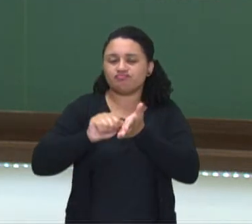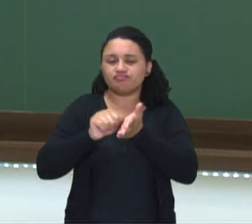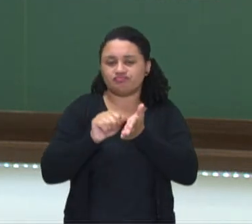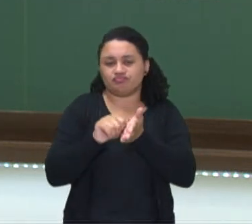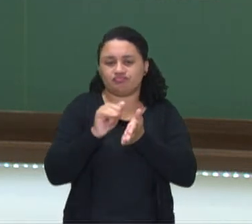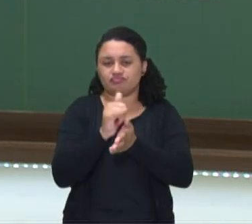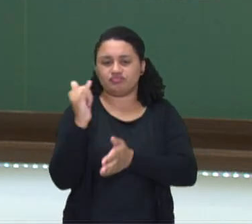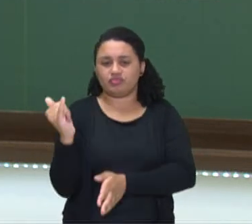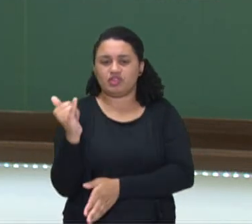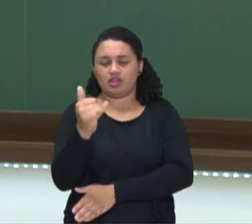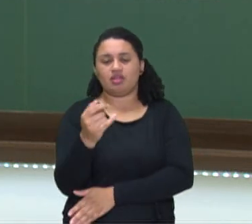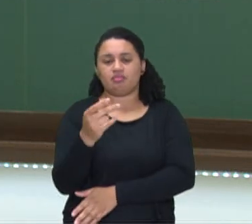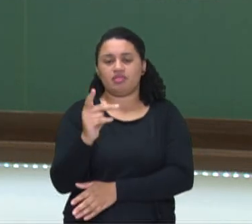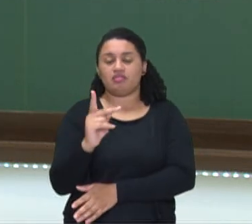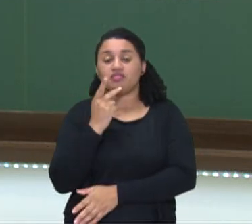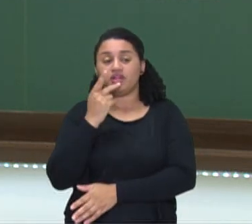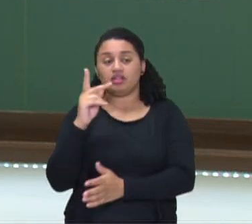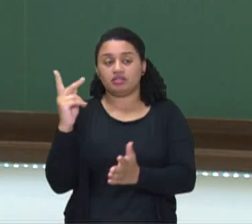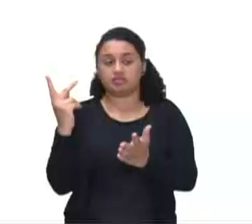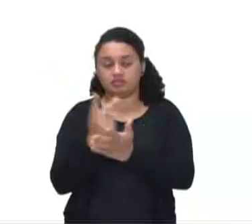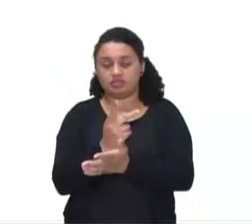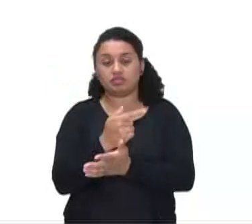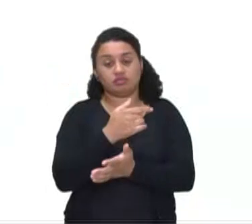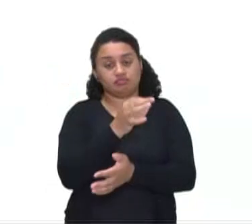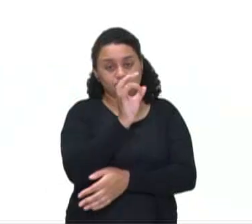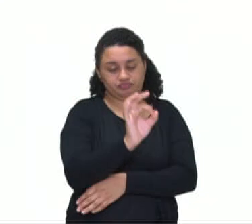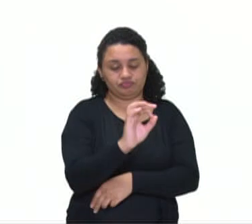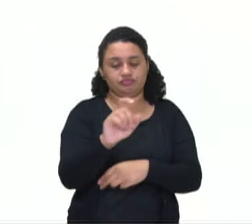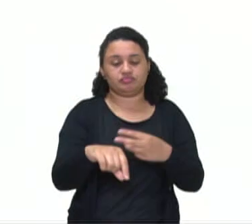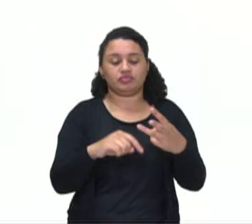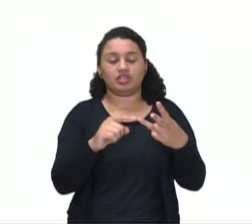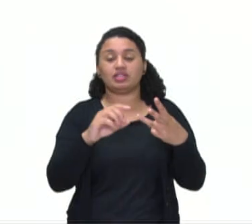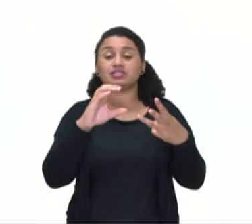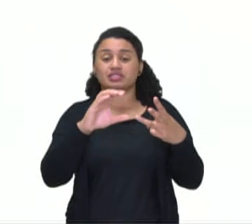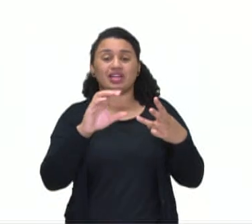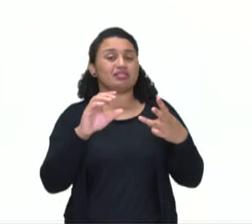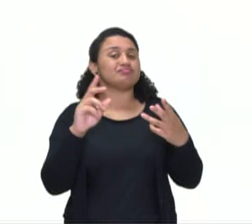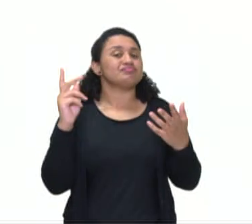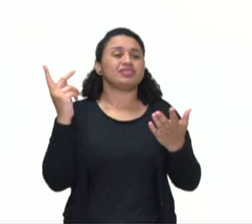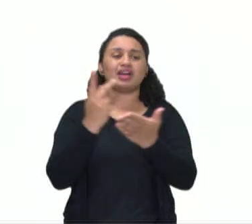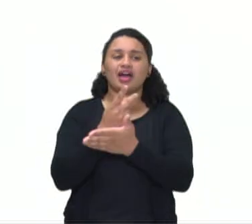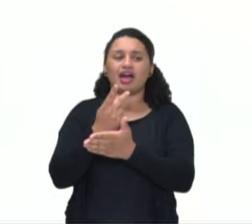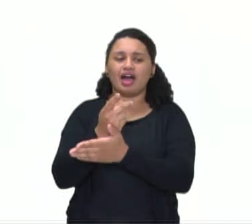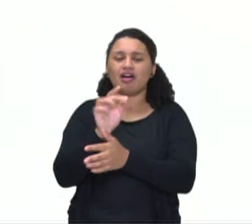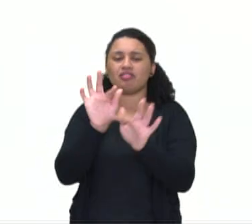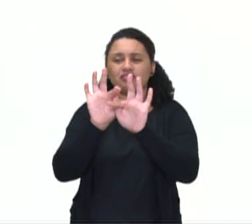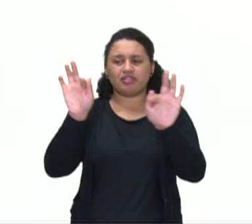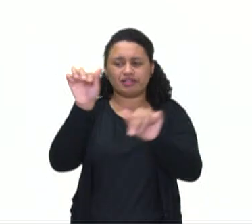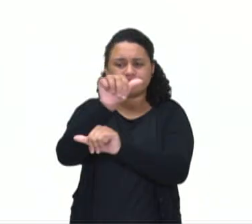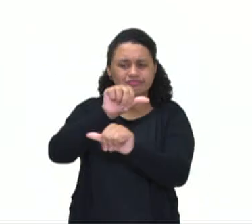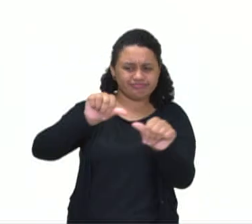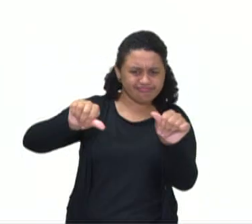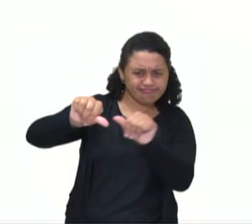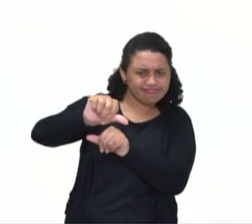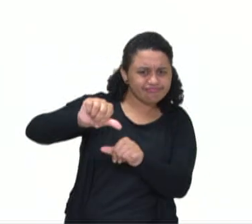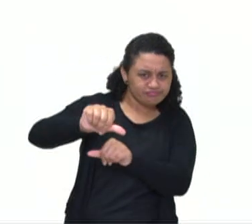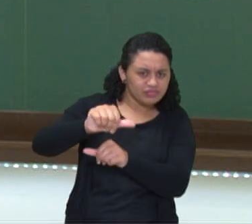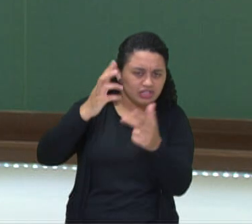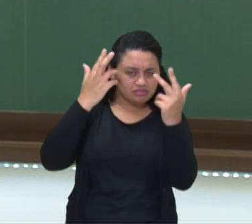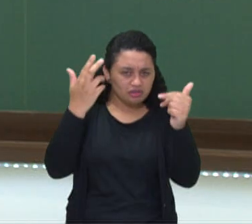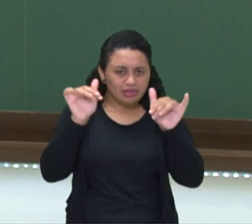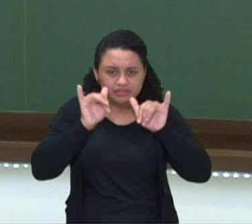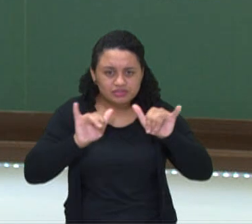pessoa. Verdadeiro. Letra C. Falso. O uso de frase invertida é comum nas notícias? Não.